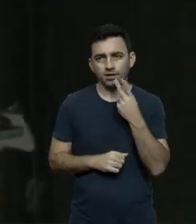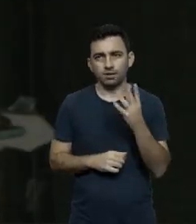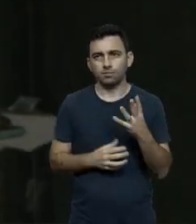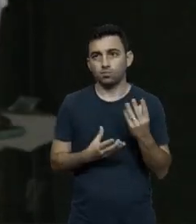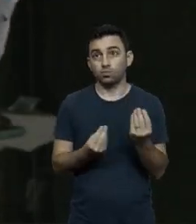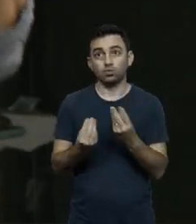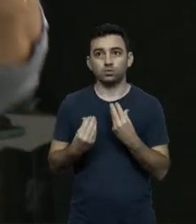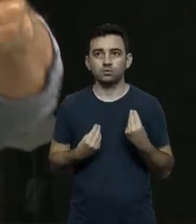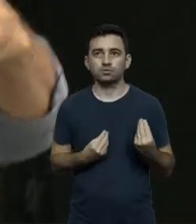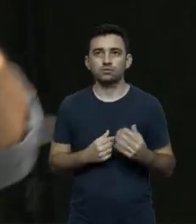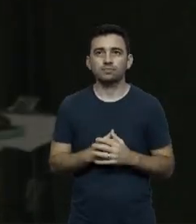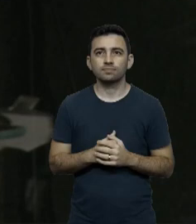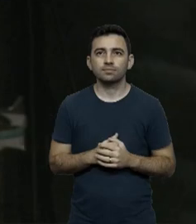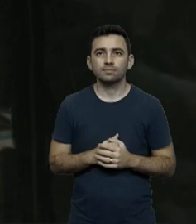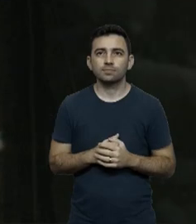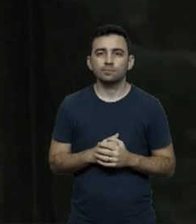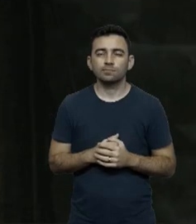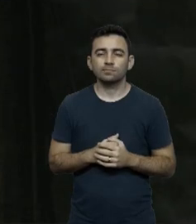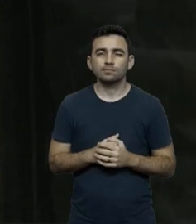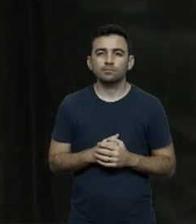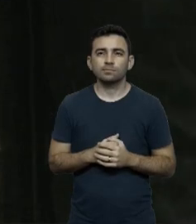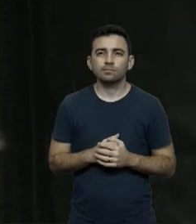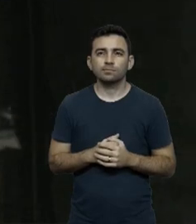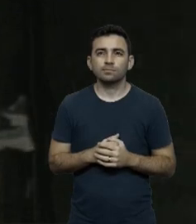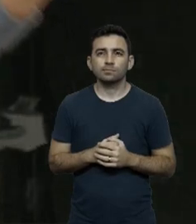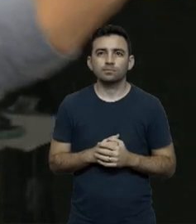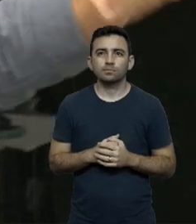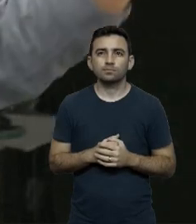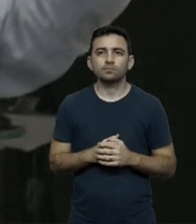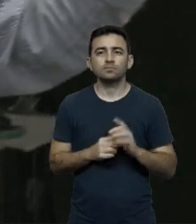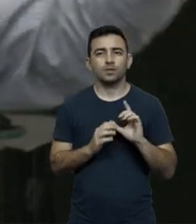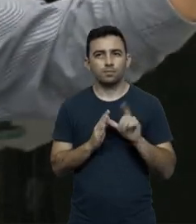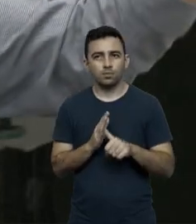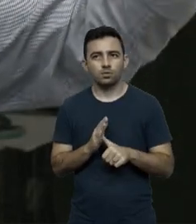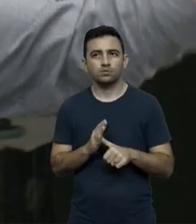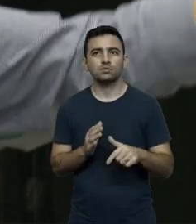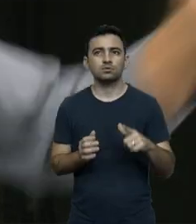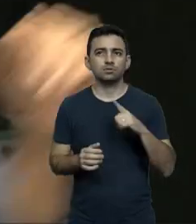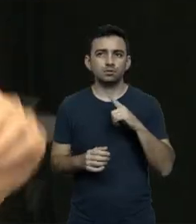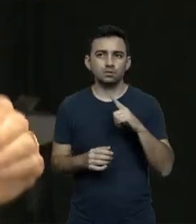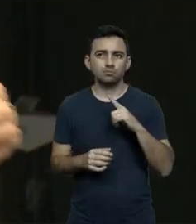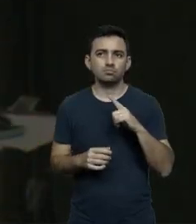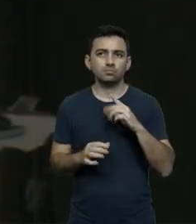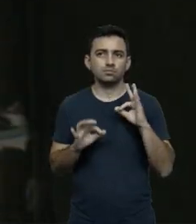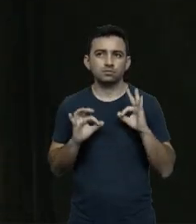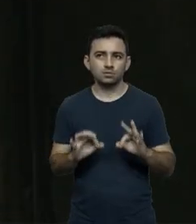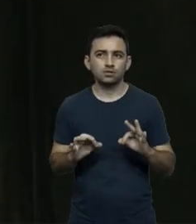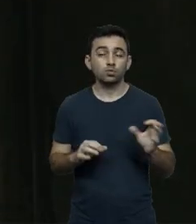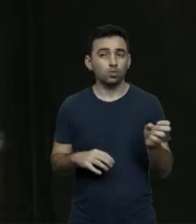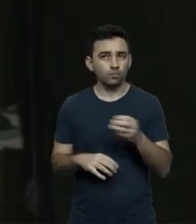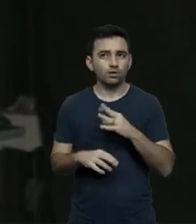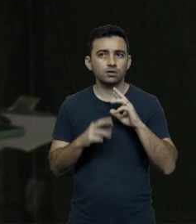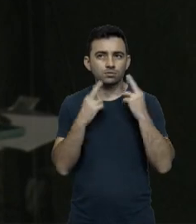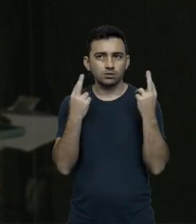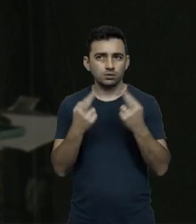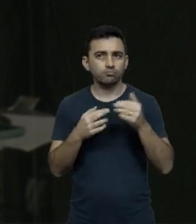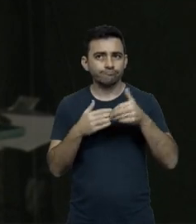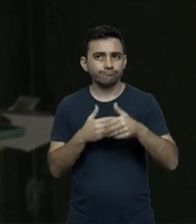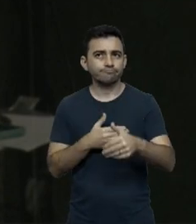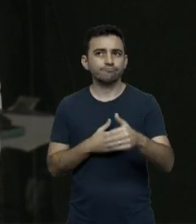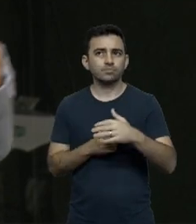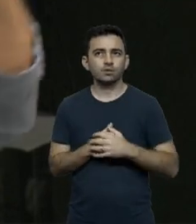várias e nós vamos encaminhar consciente Regional né Depois a gente fala ah certamente uma nova audiência